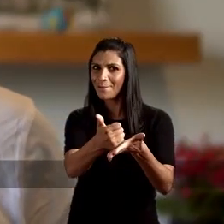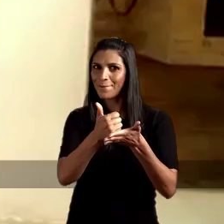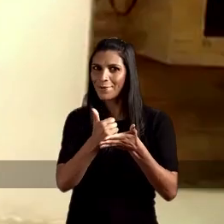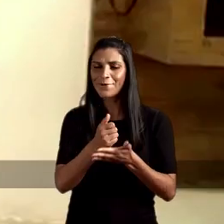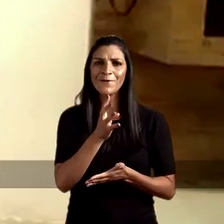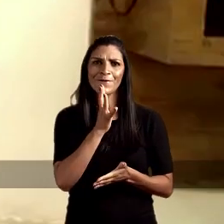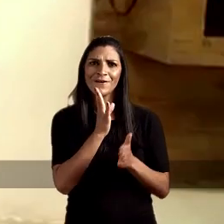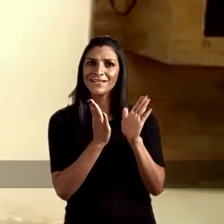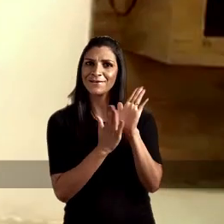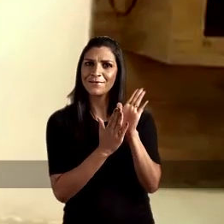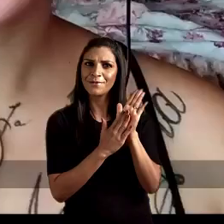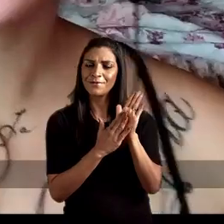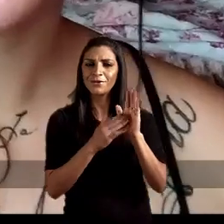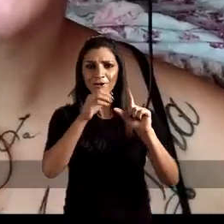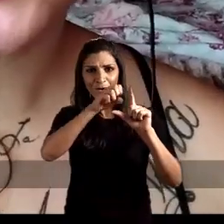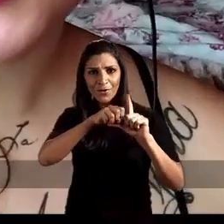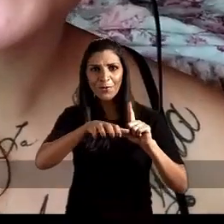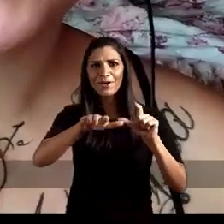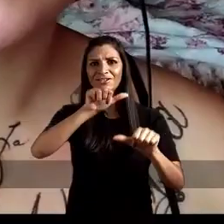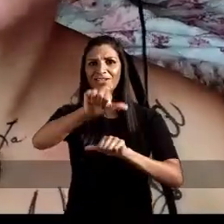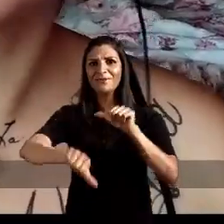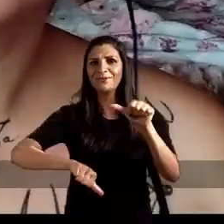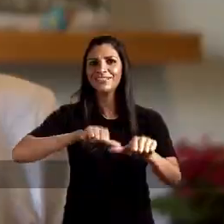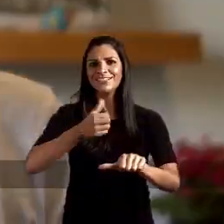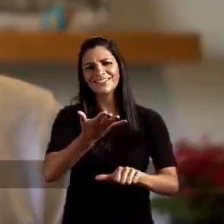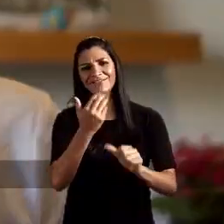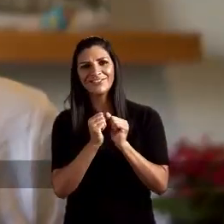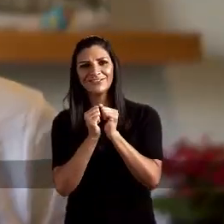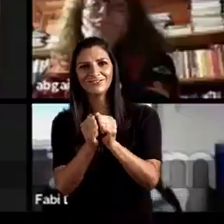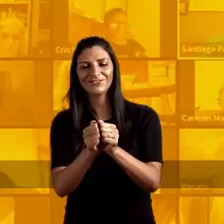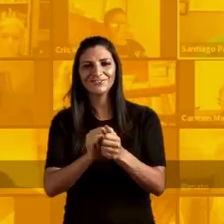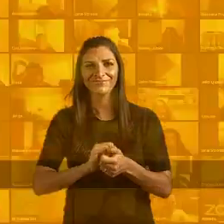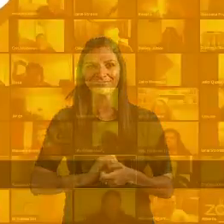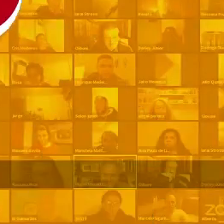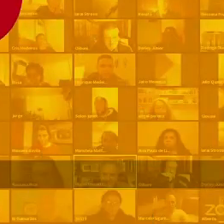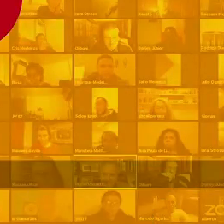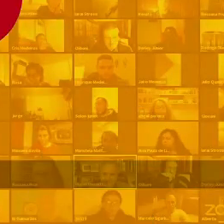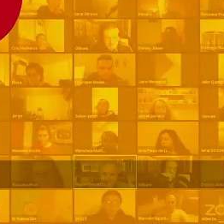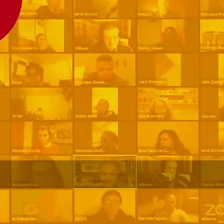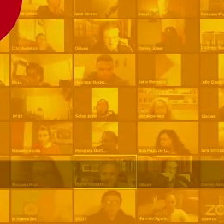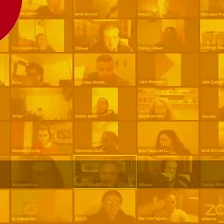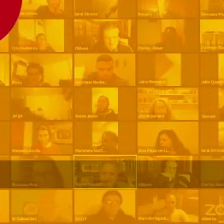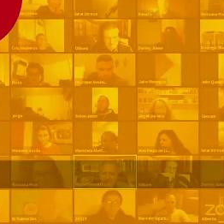do teu apoio. Conheça as propostas. Compartilhe a mudança. Vem com a gente. Manu!